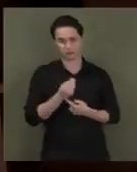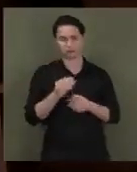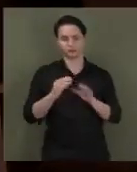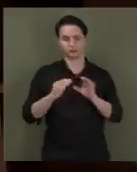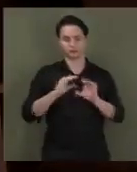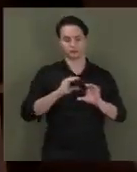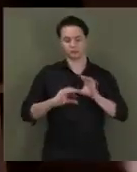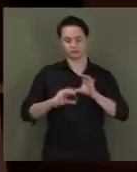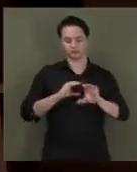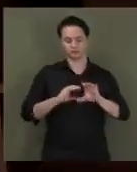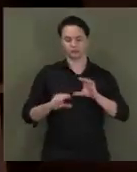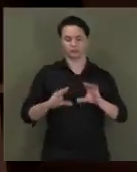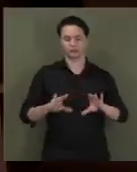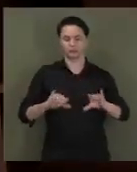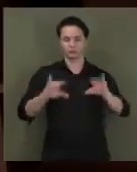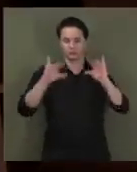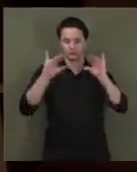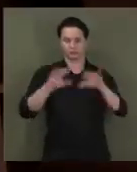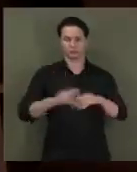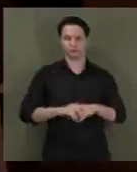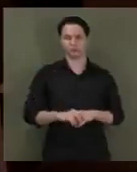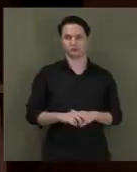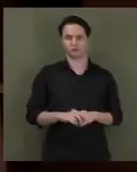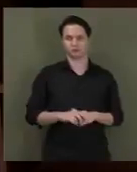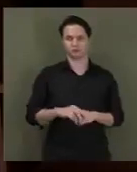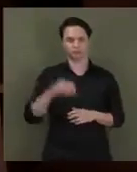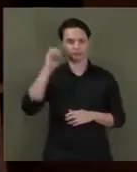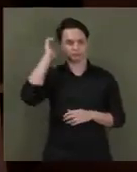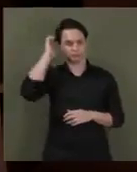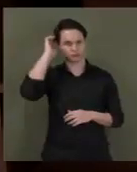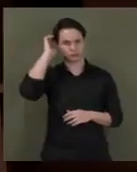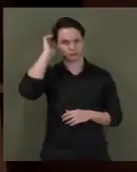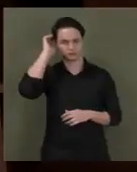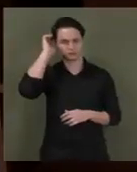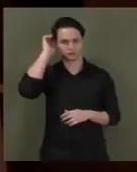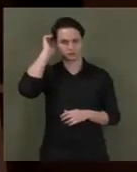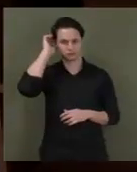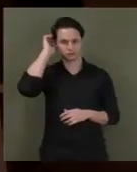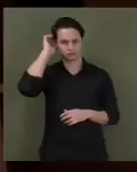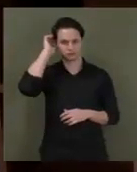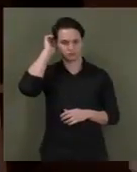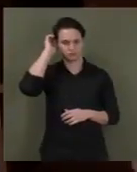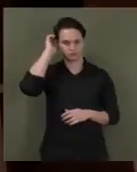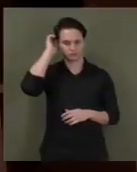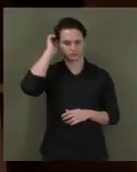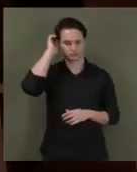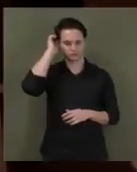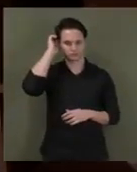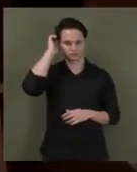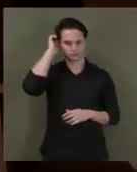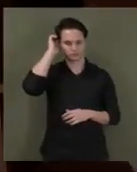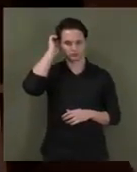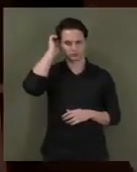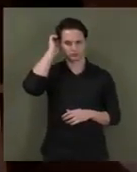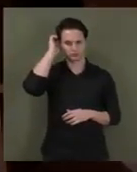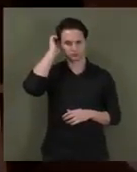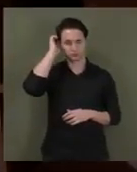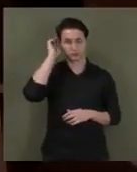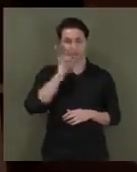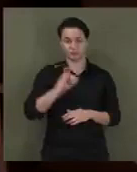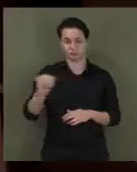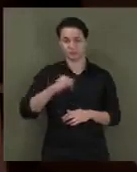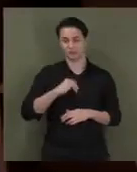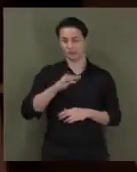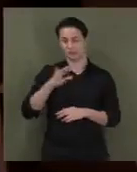comunicação e científica. Se a história nos adverte sobre os males das tiranias e